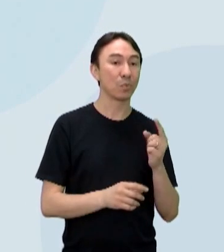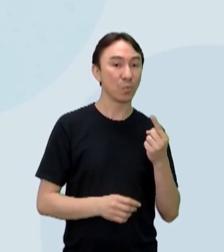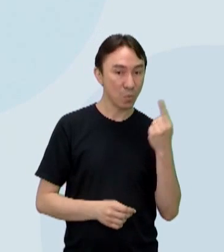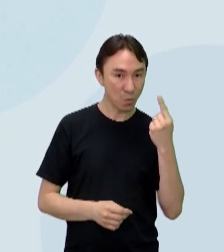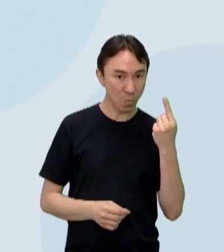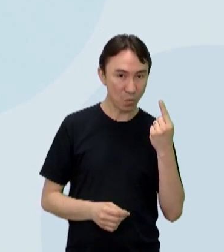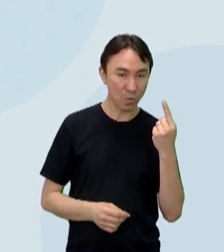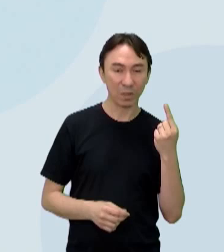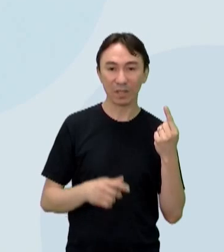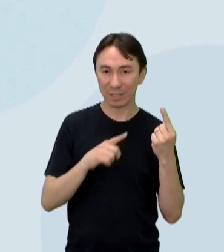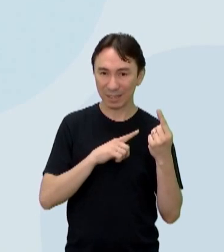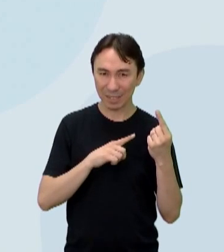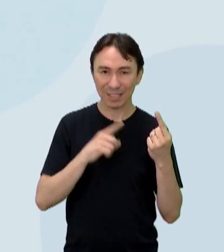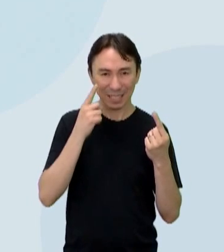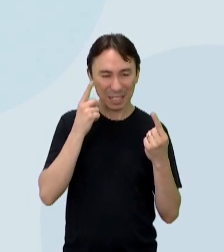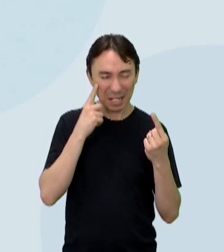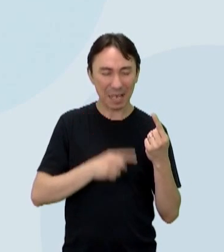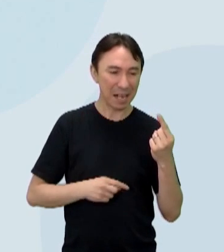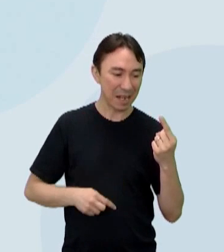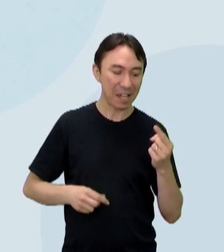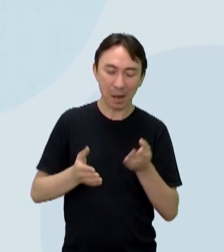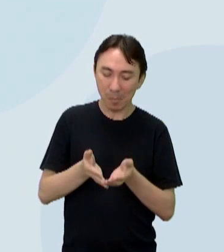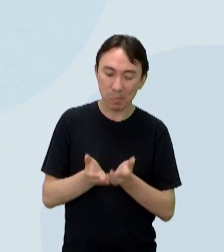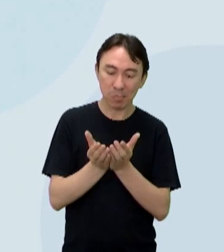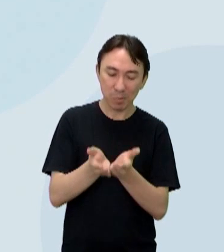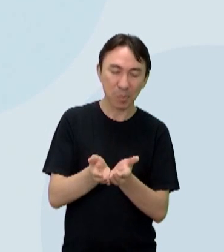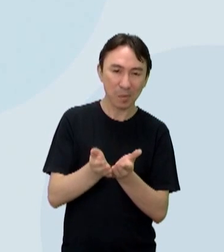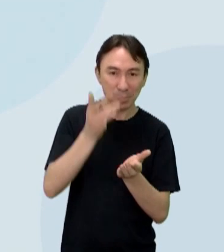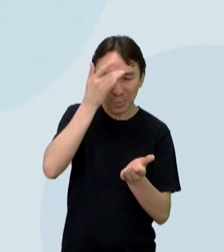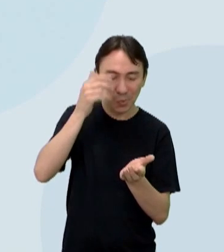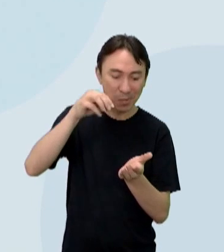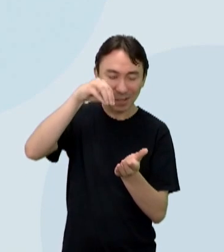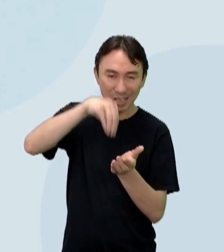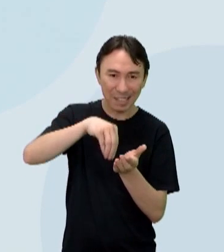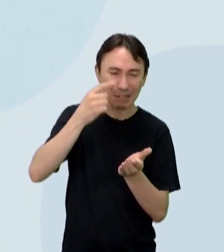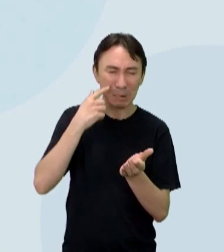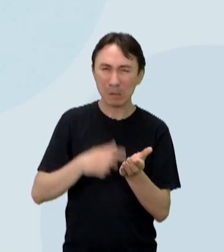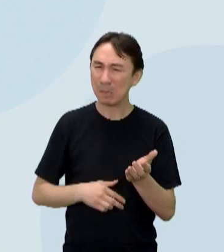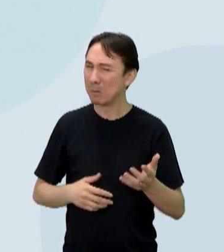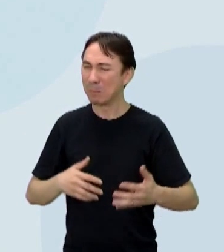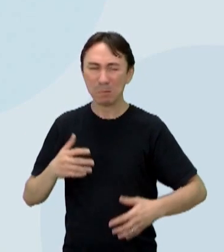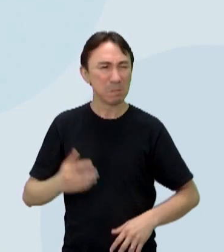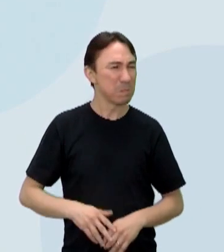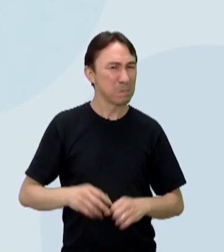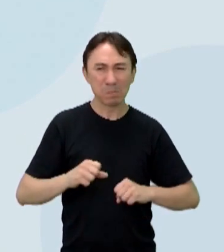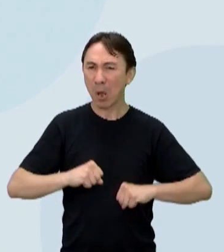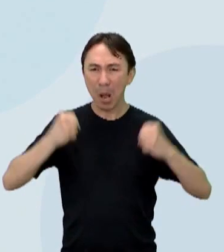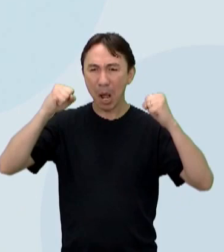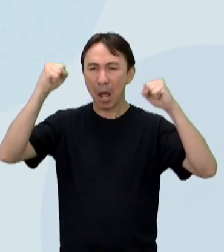das caravelas começou a se revoltar. Por quê? A. Os planos